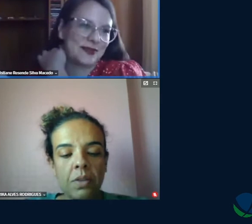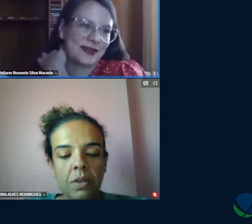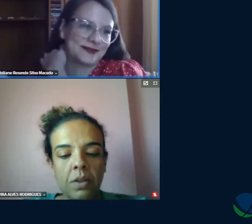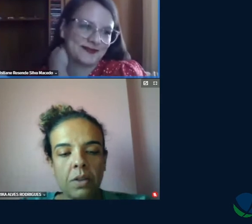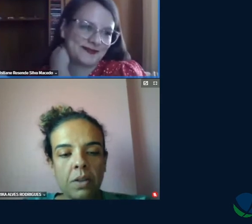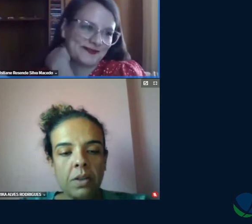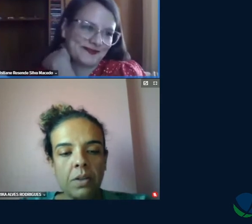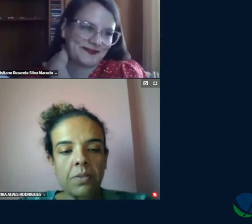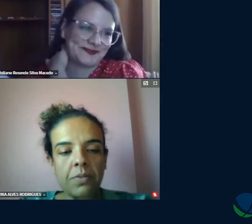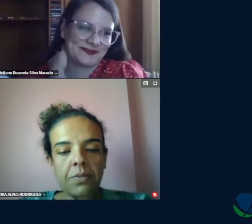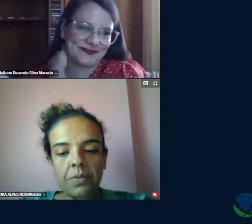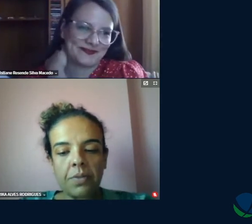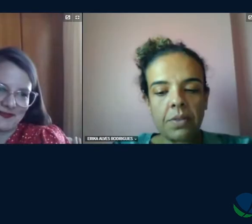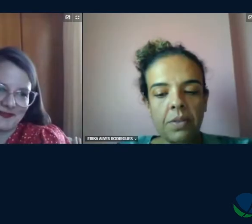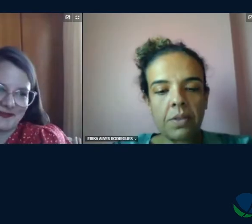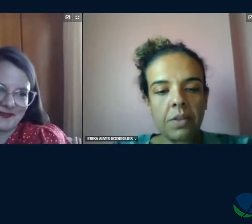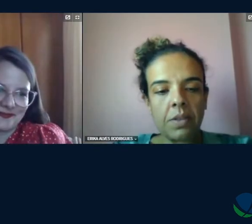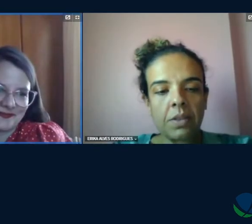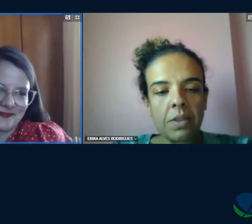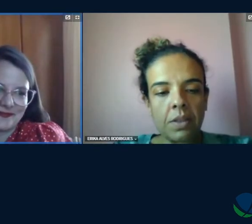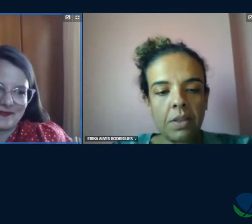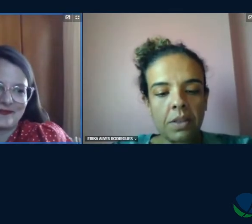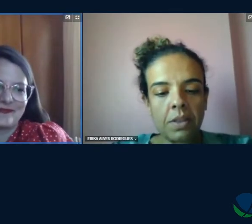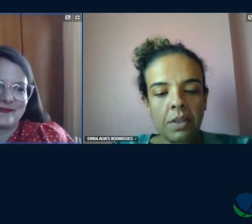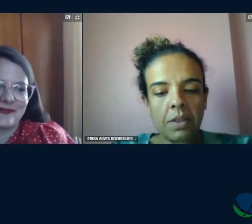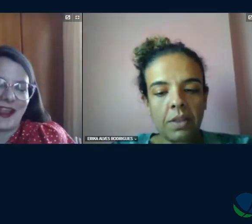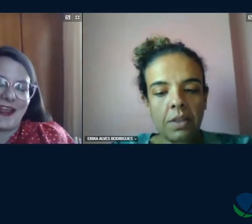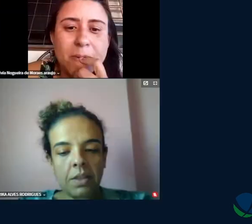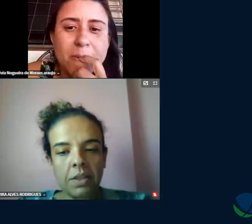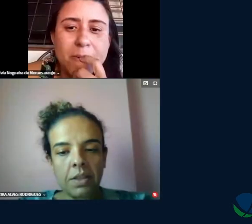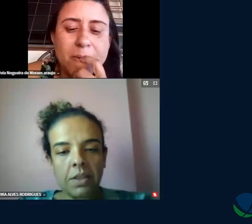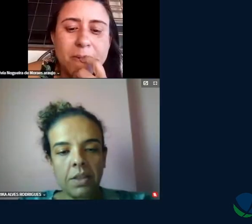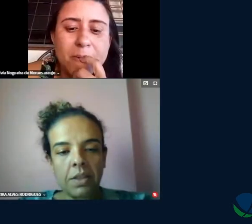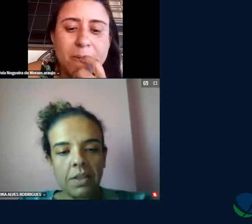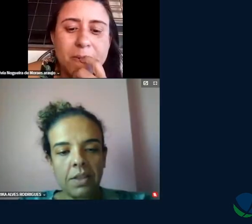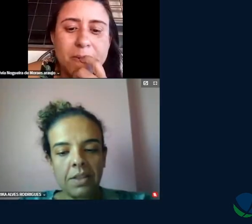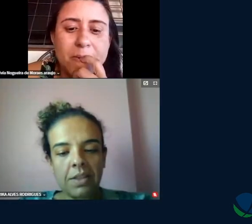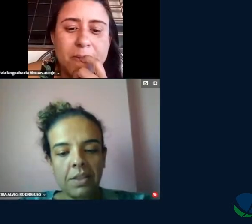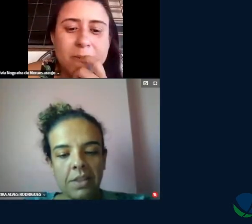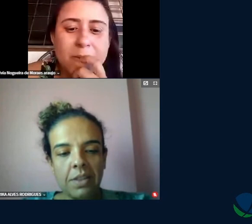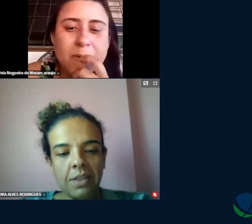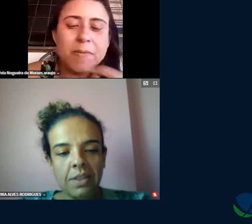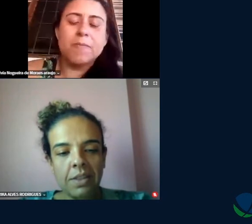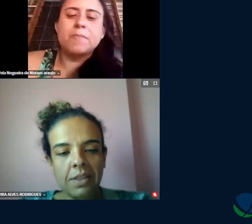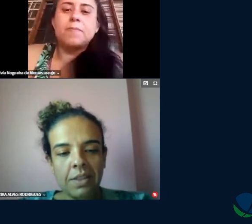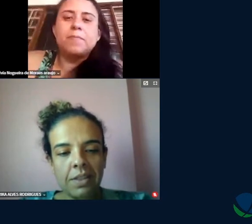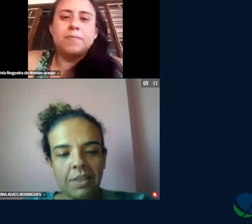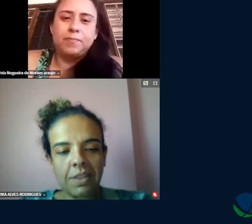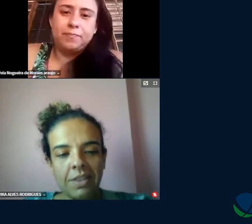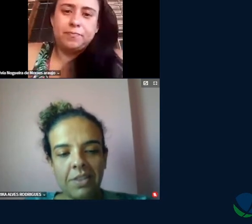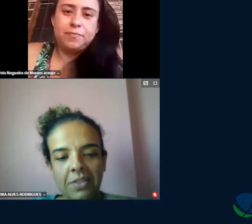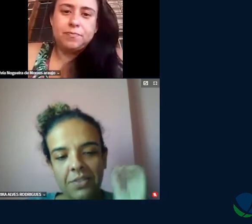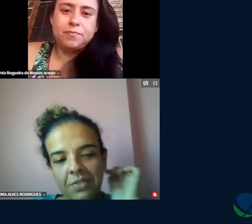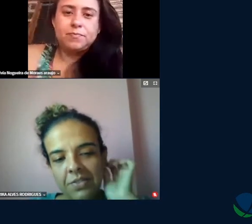vai passar com distinção certeza tá bom tá ótimo